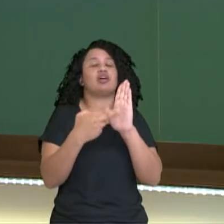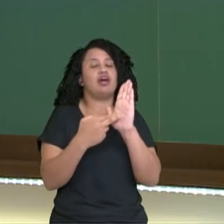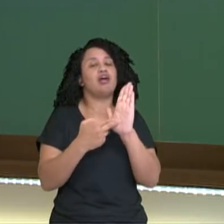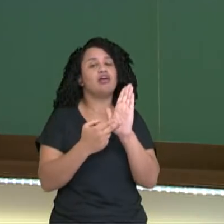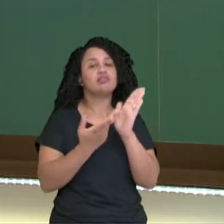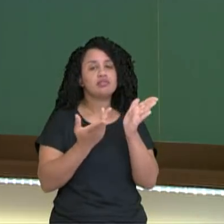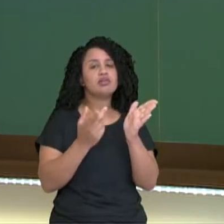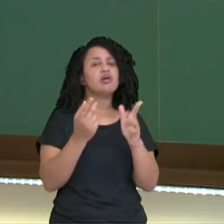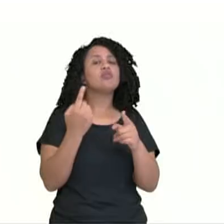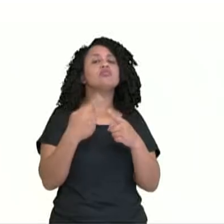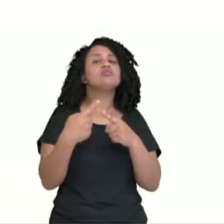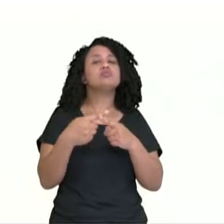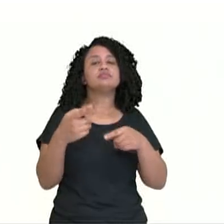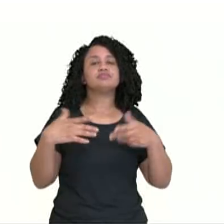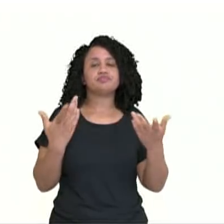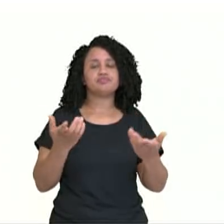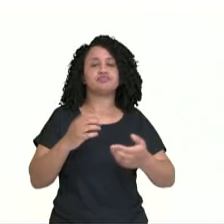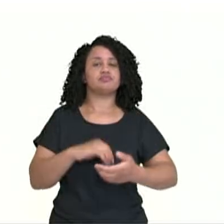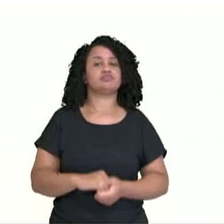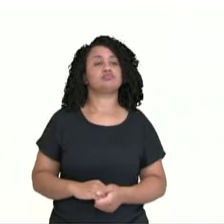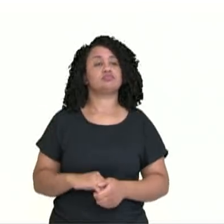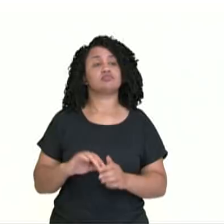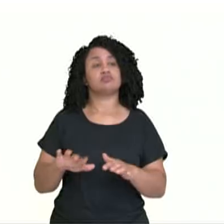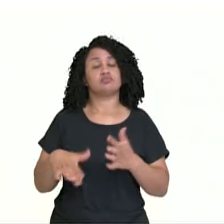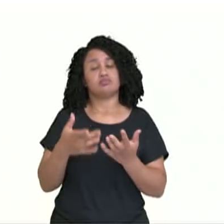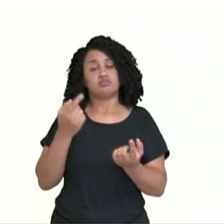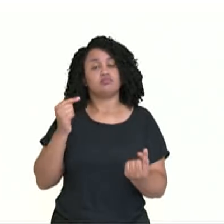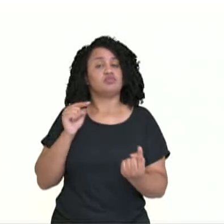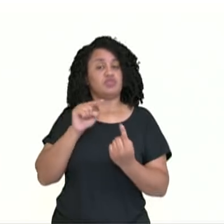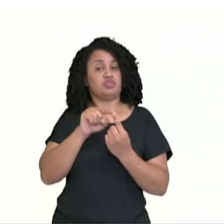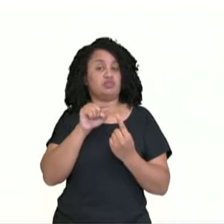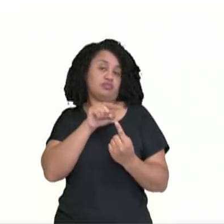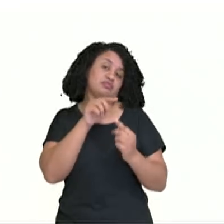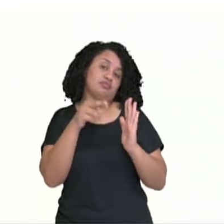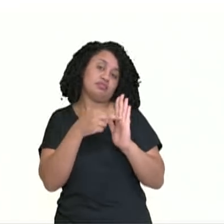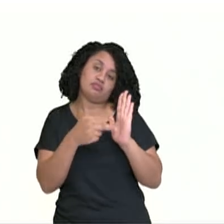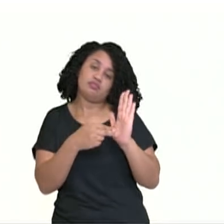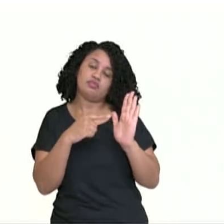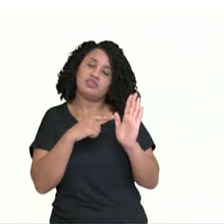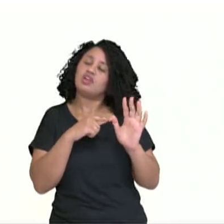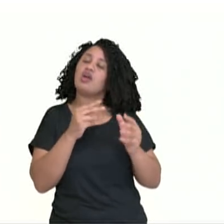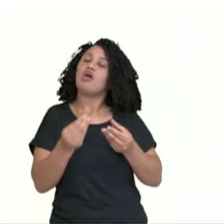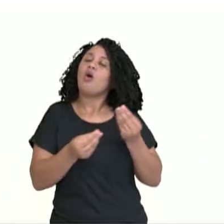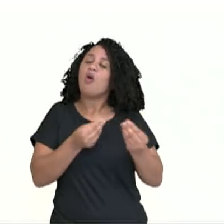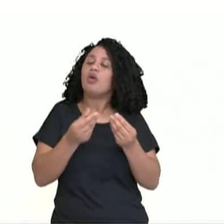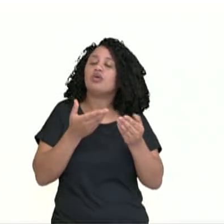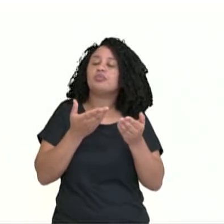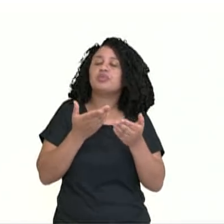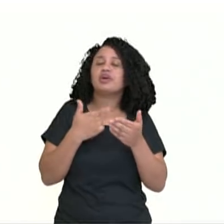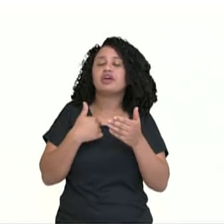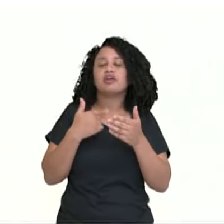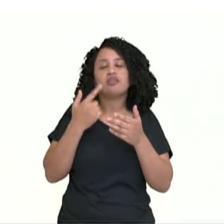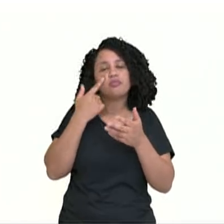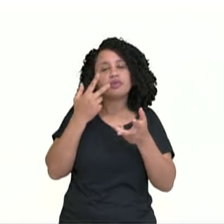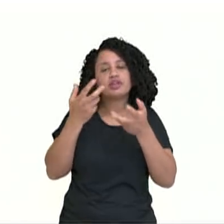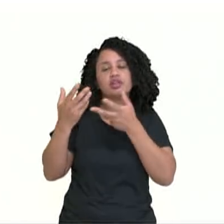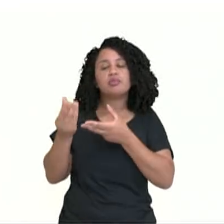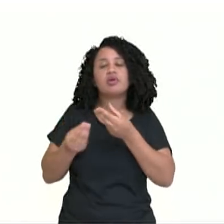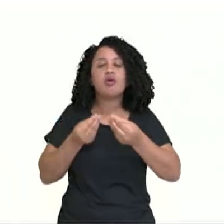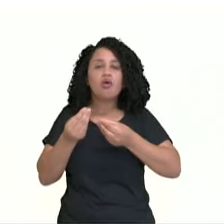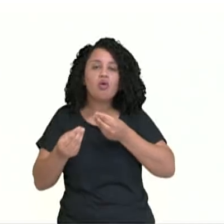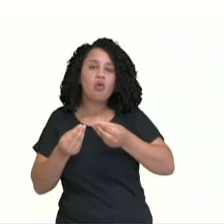né? Então, vejam, a finalidade dos postulados é o estudo do comportamento químico do átomo do carbono,